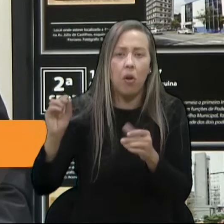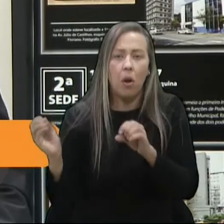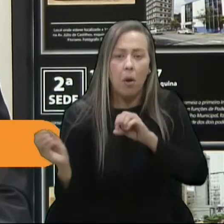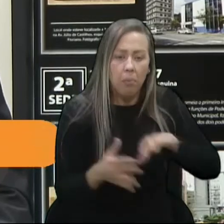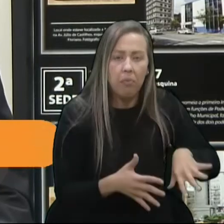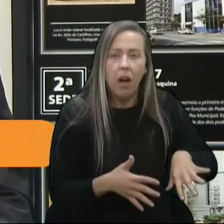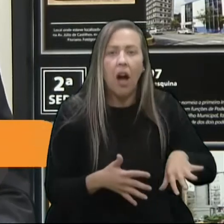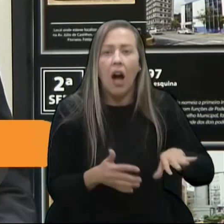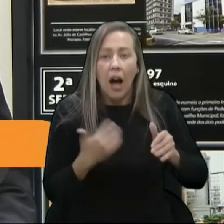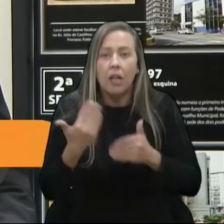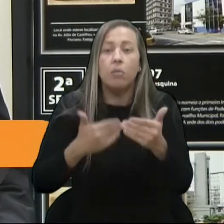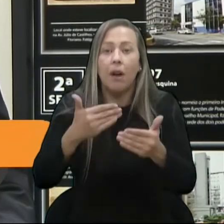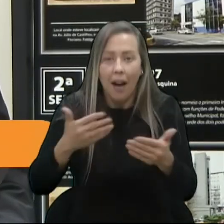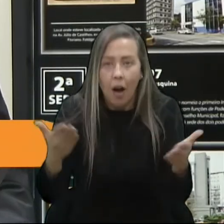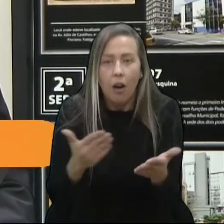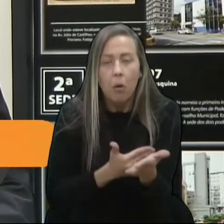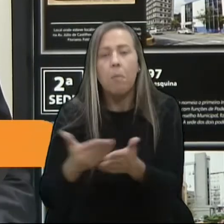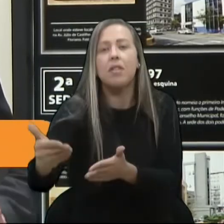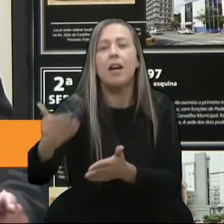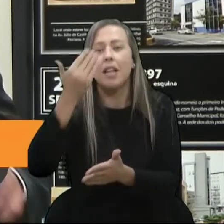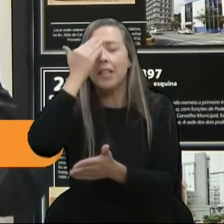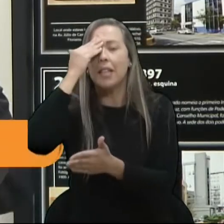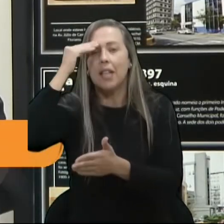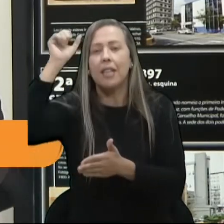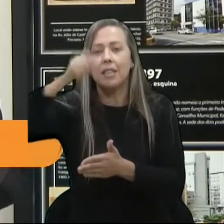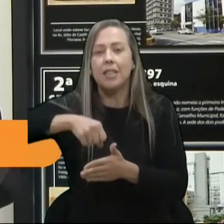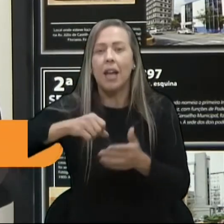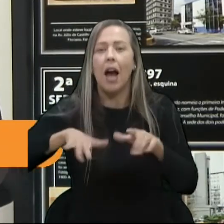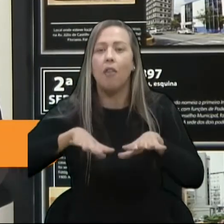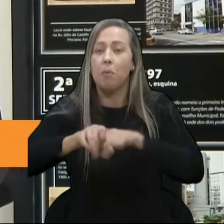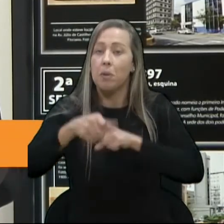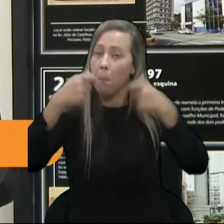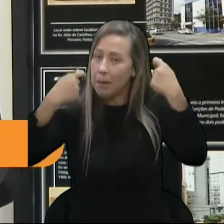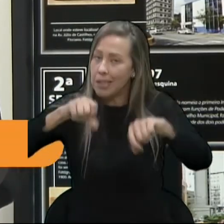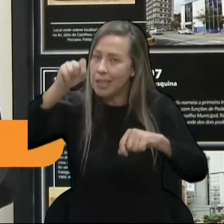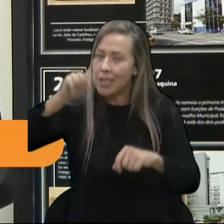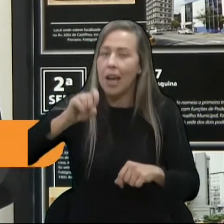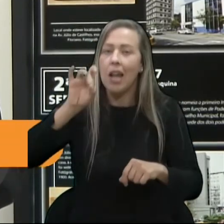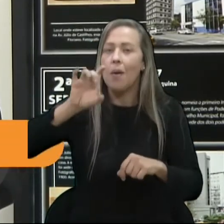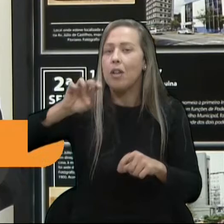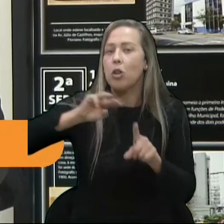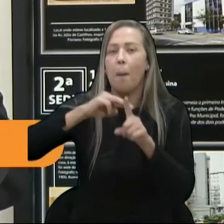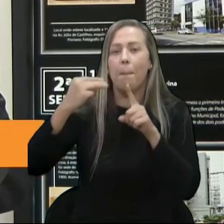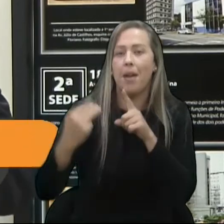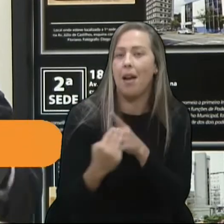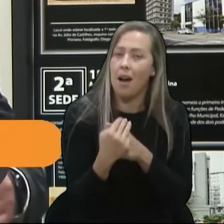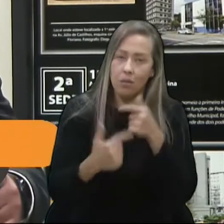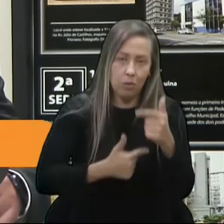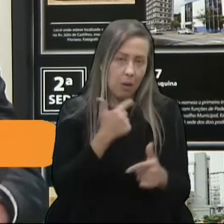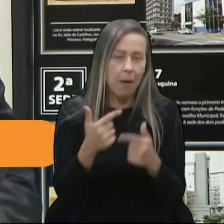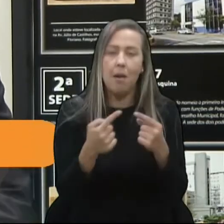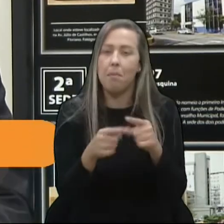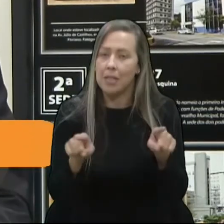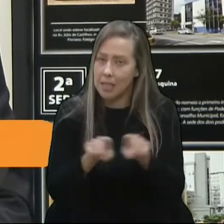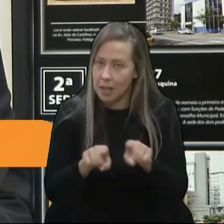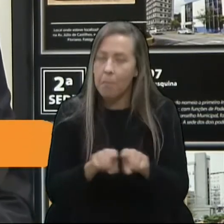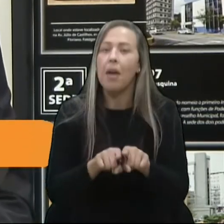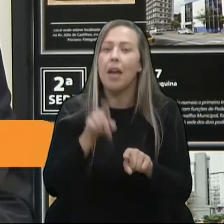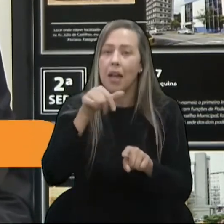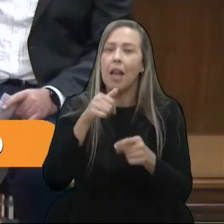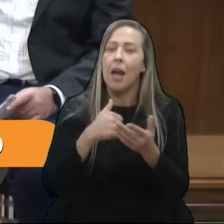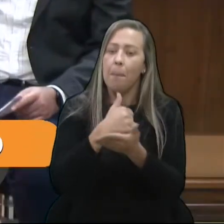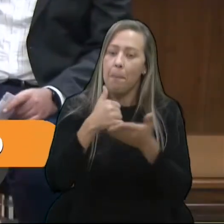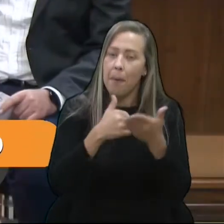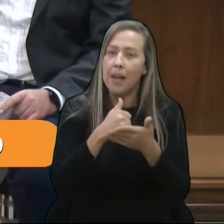para aí, a formação também é necessária, não só por uma questão de mercado de colocação, mas também para embasar a